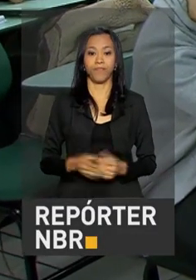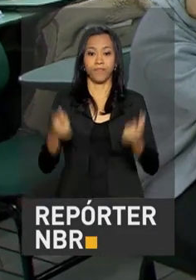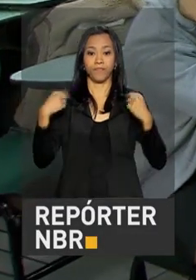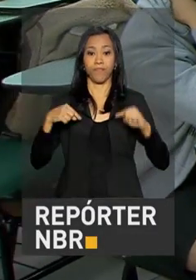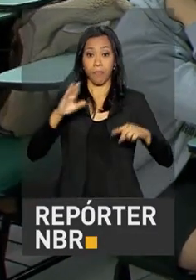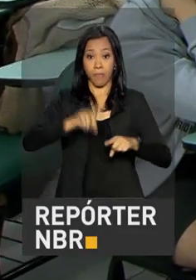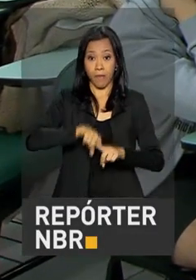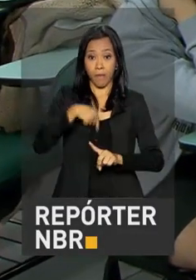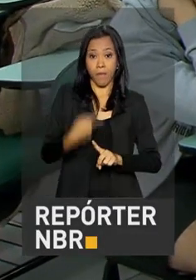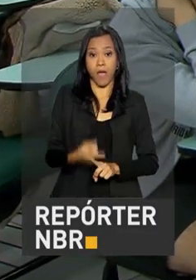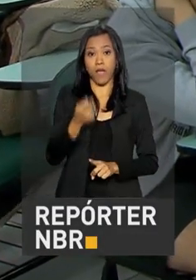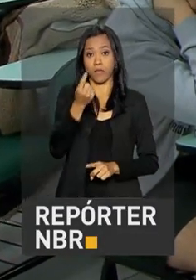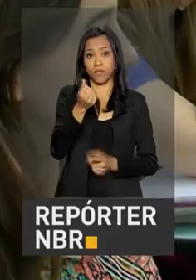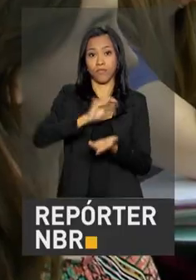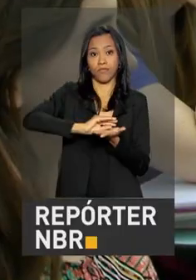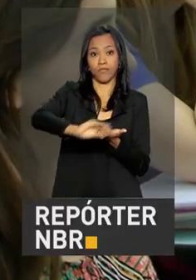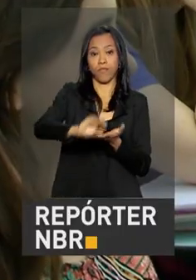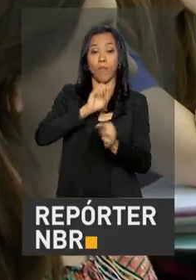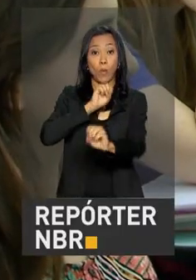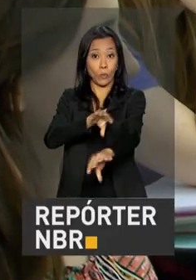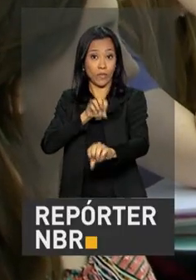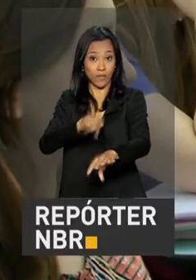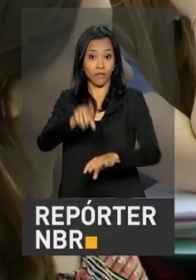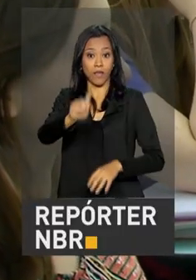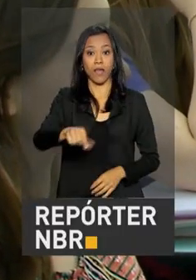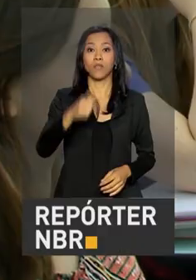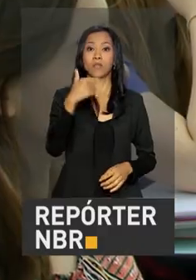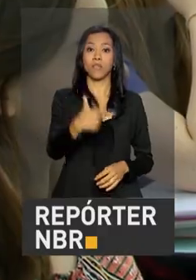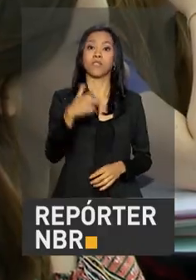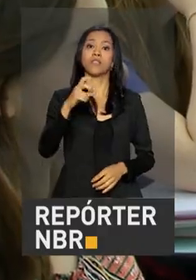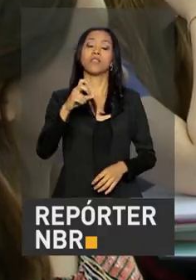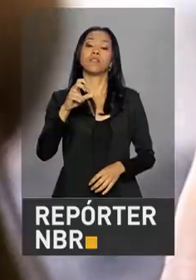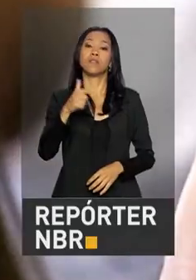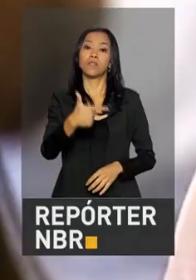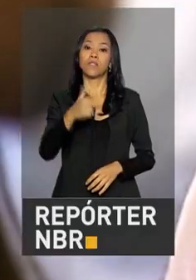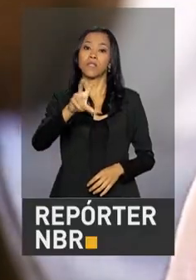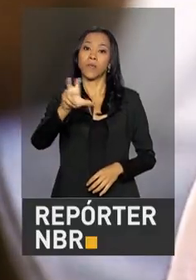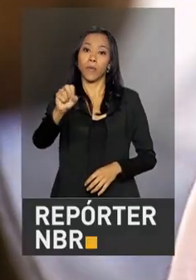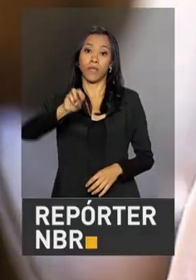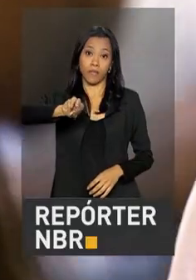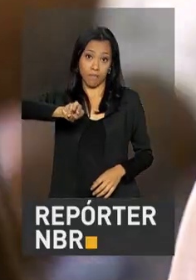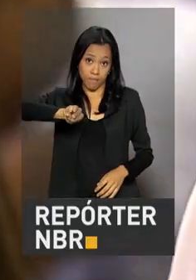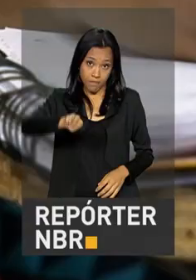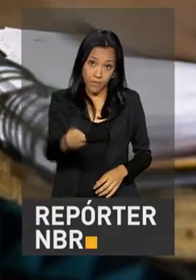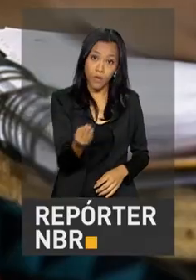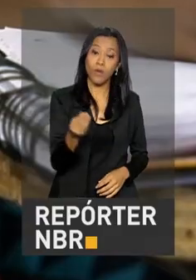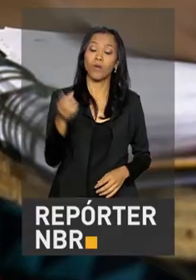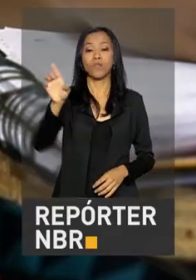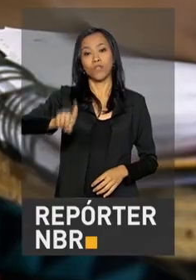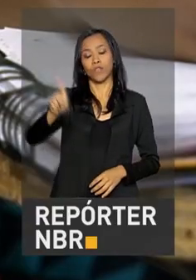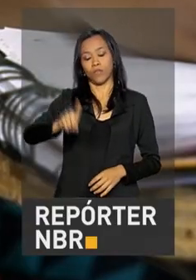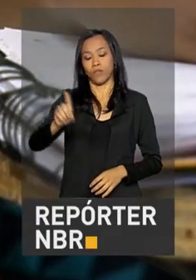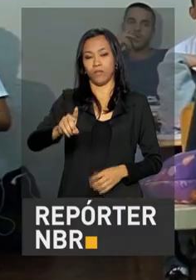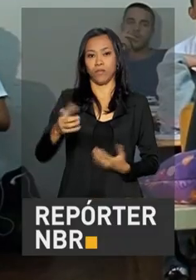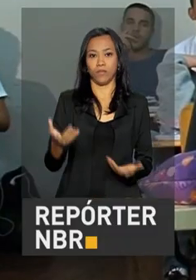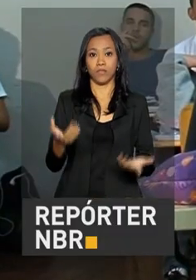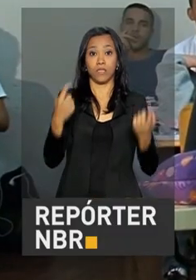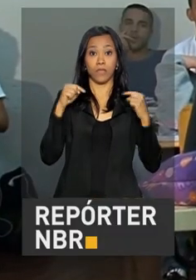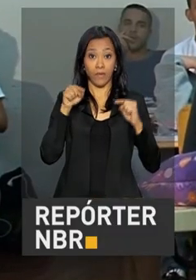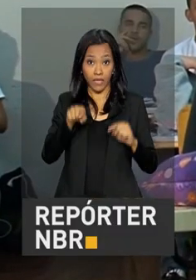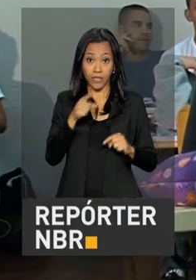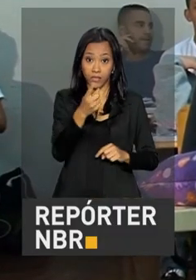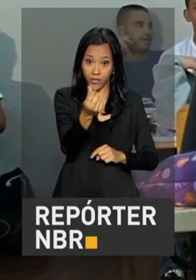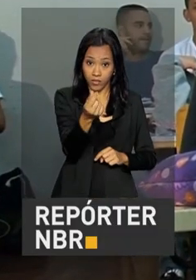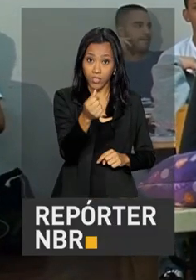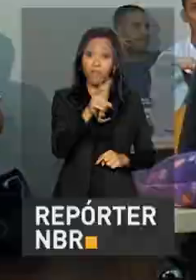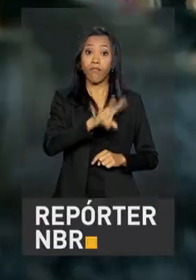Mais investimentos na educação são 250 milhões de dólares, cerca de 700 milhões de reais. O dinheiro vai